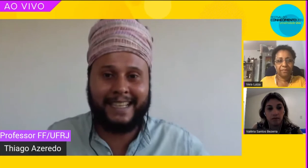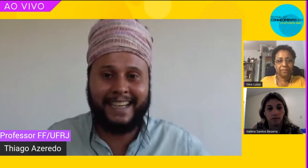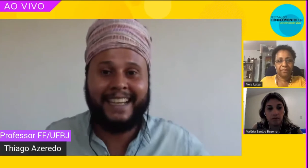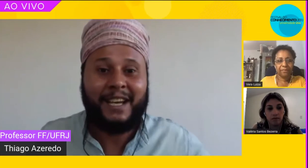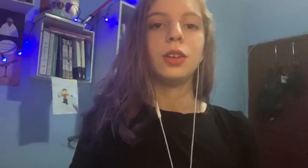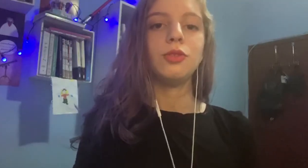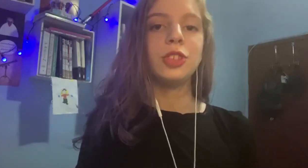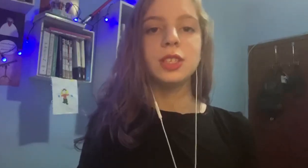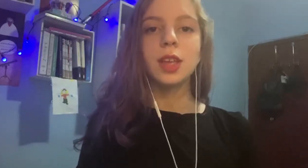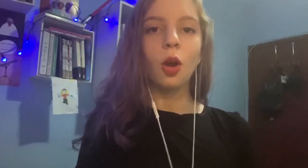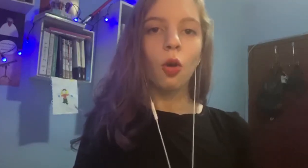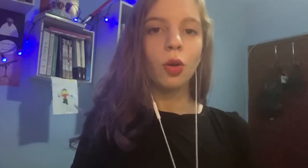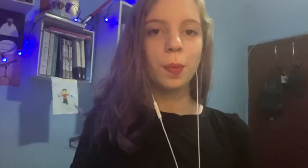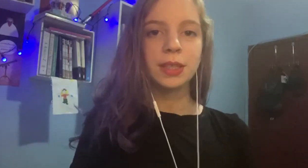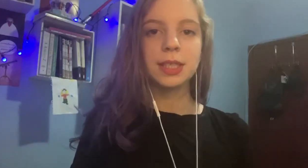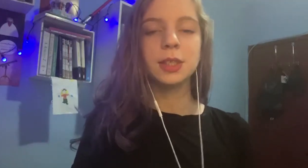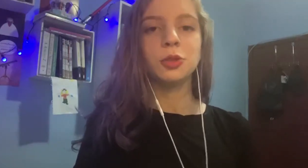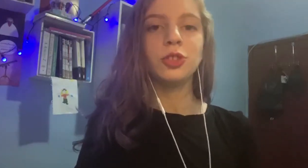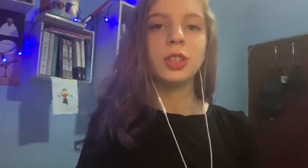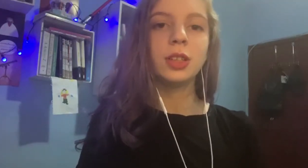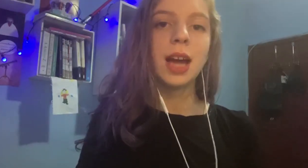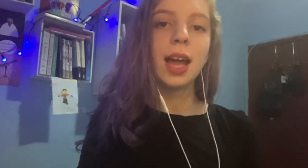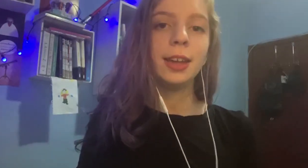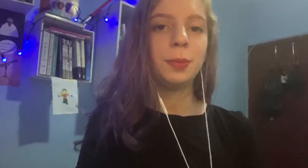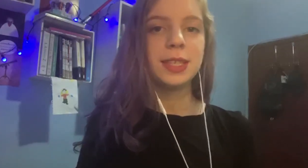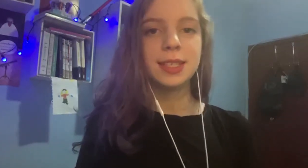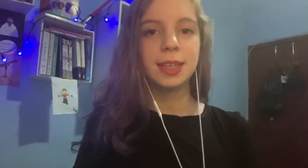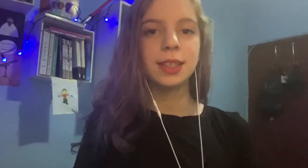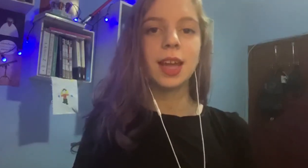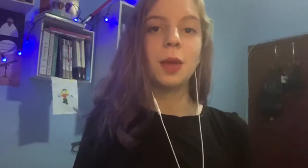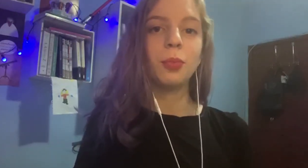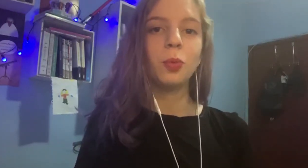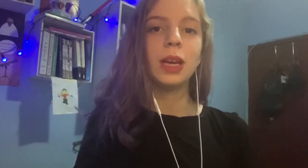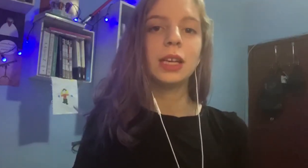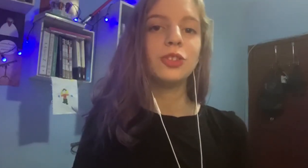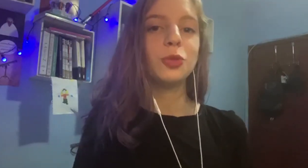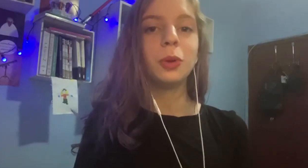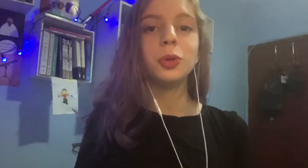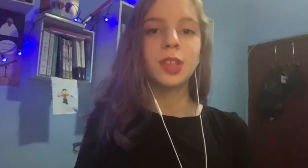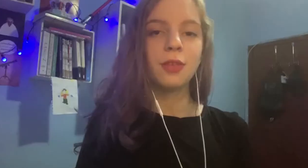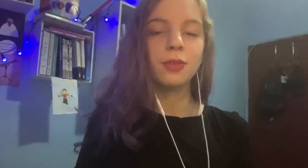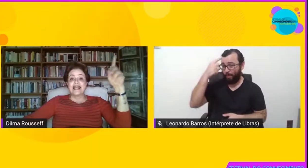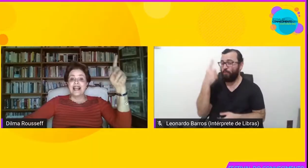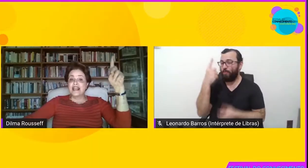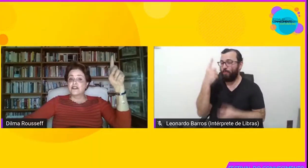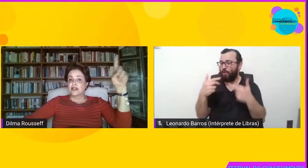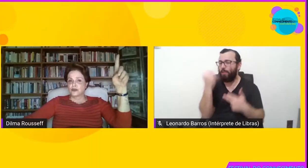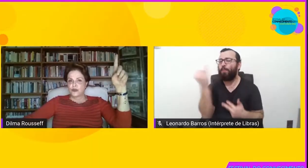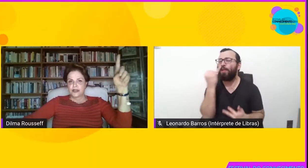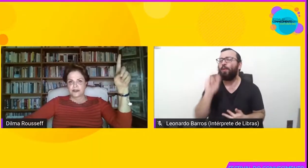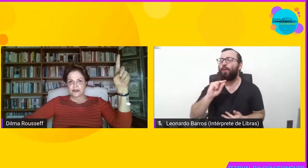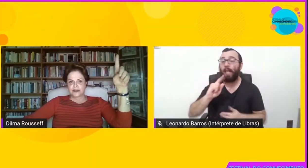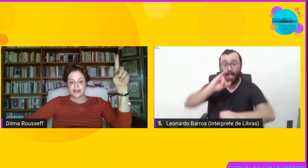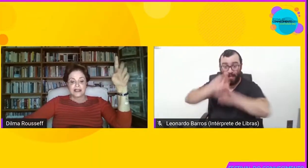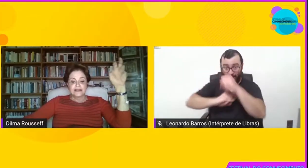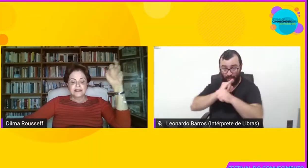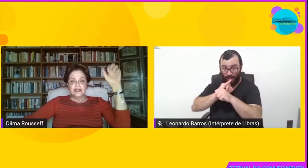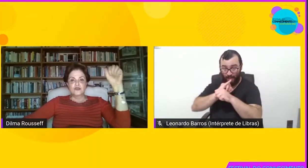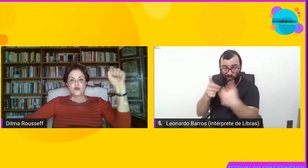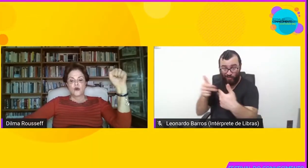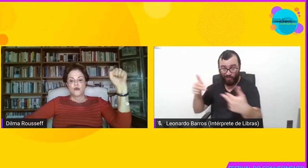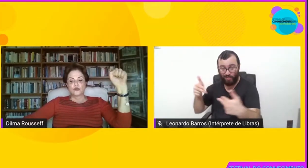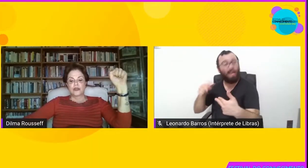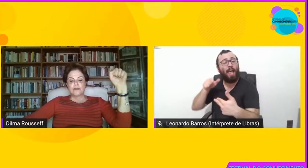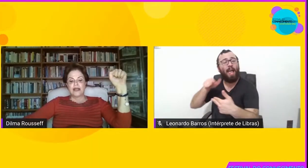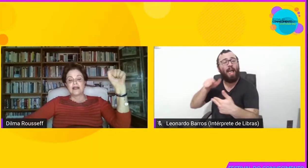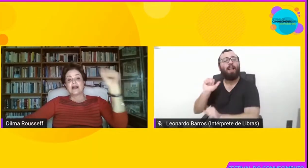gente fica em casa tá e o dia encerrou com a presença ilustre da ex presidenta da república dilma rousseff em um debate com